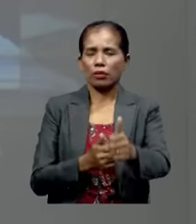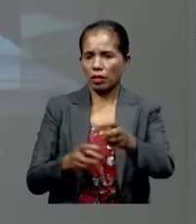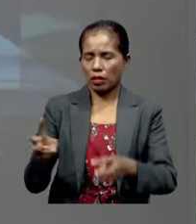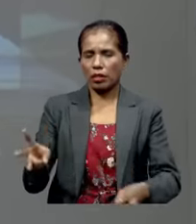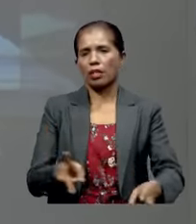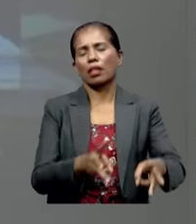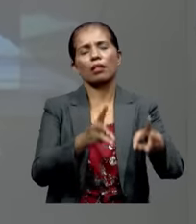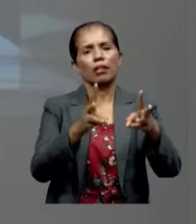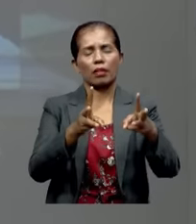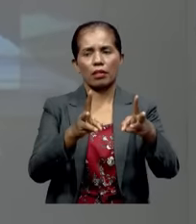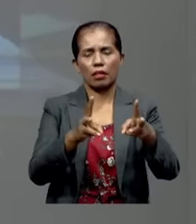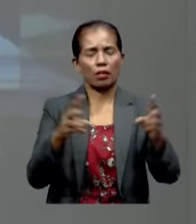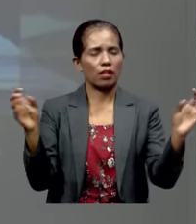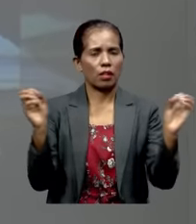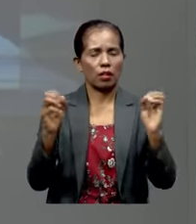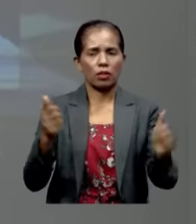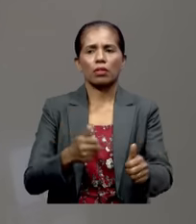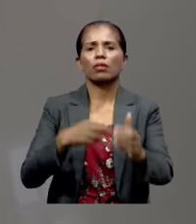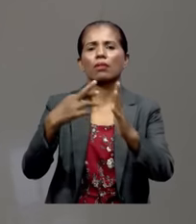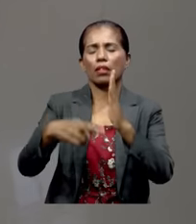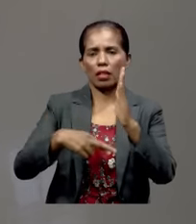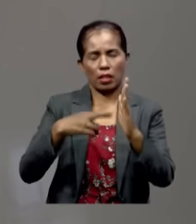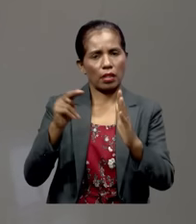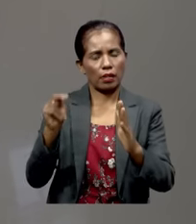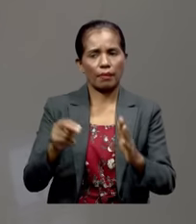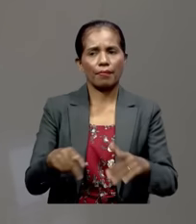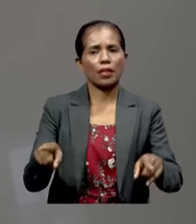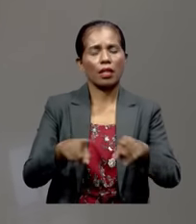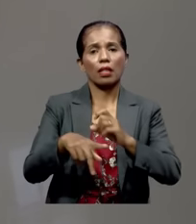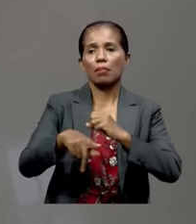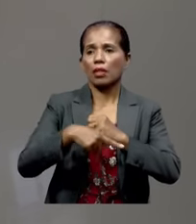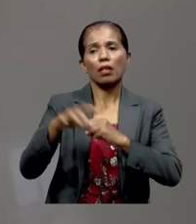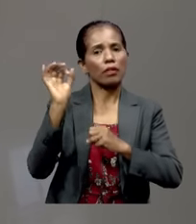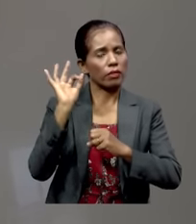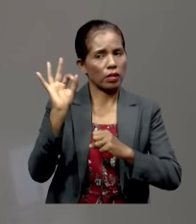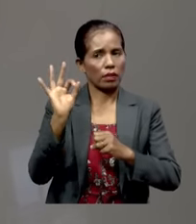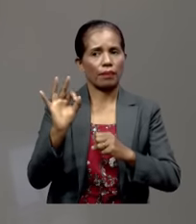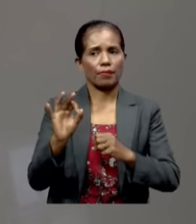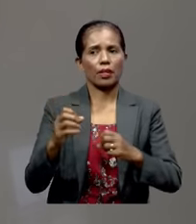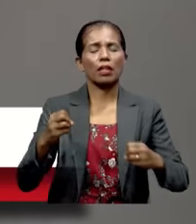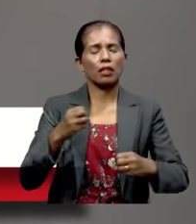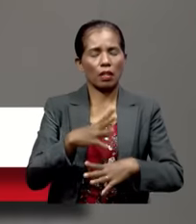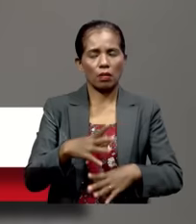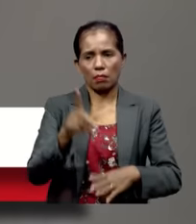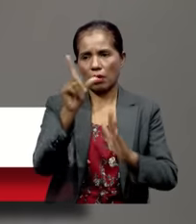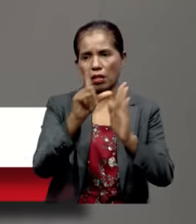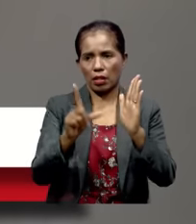bem, lá os tuir fali regra, né. Hanessa Fretlin, tauk balei,